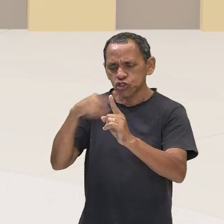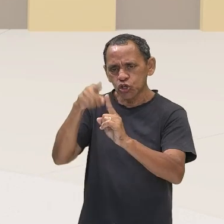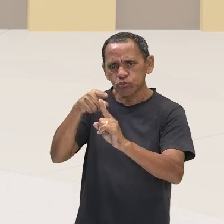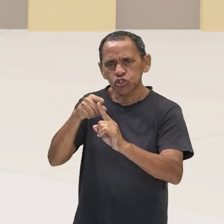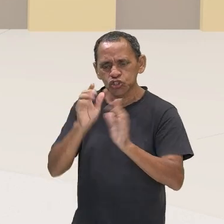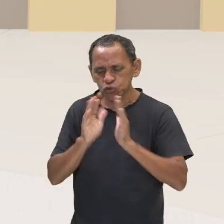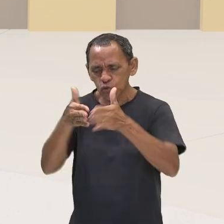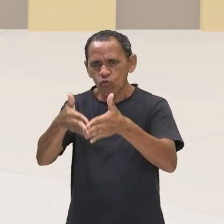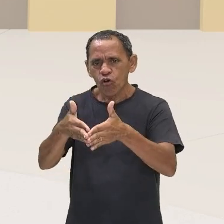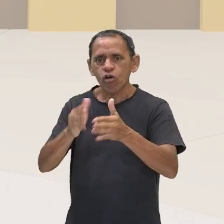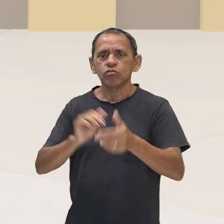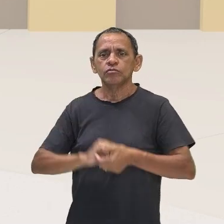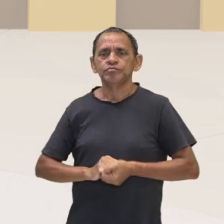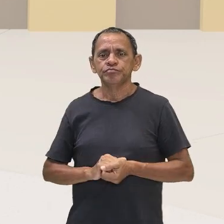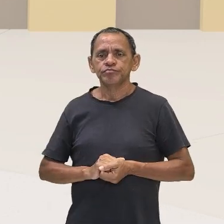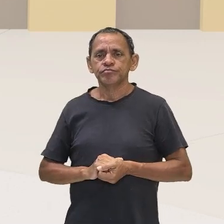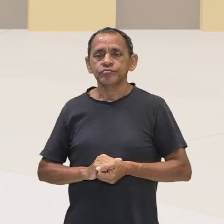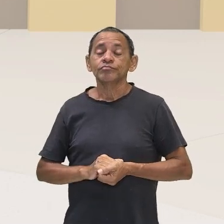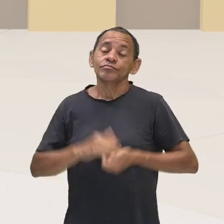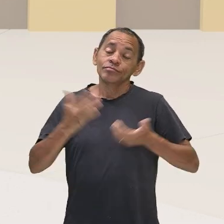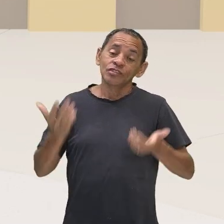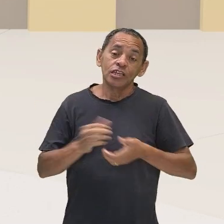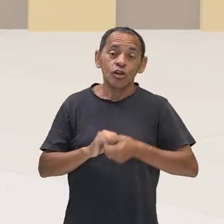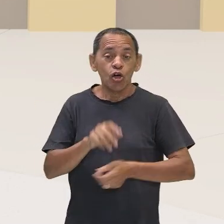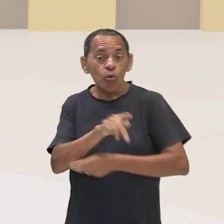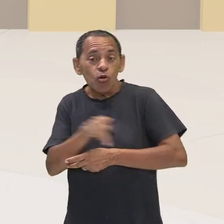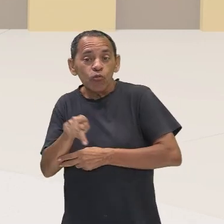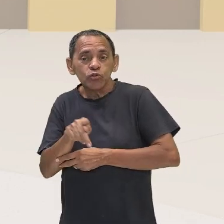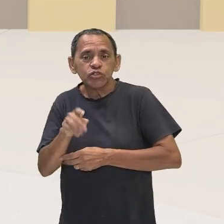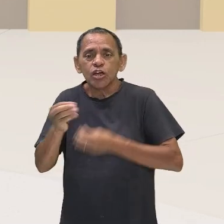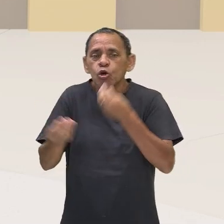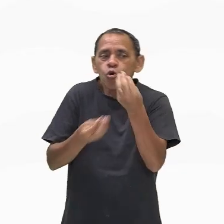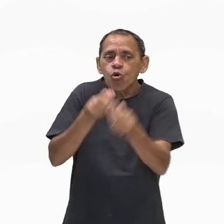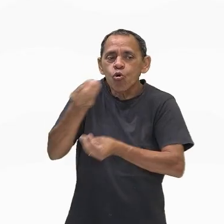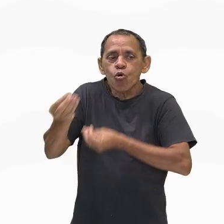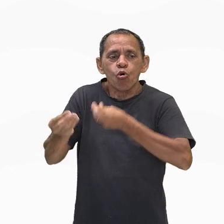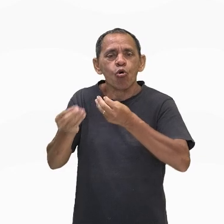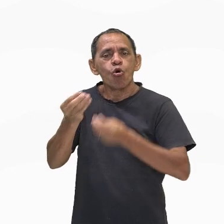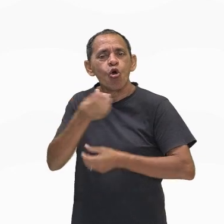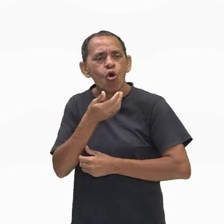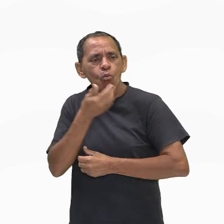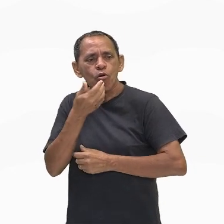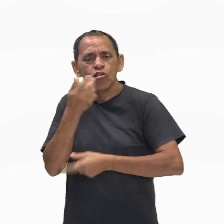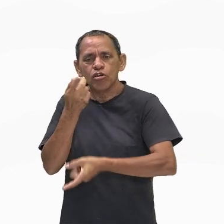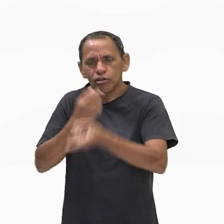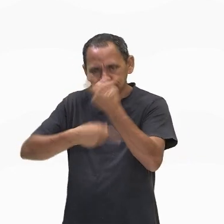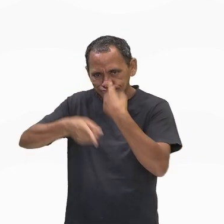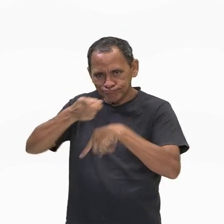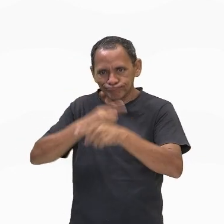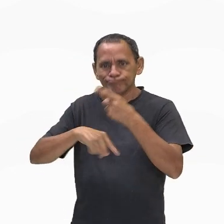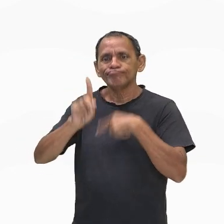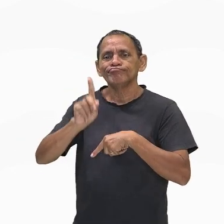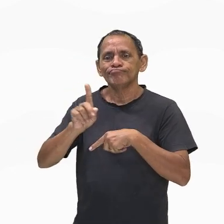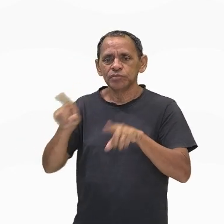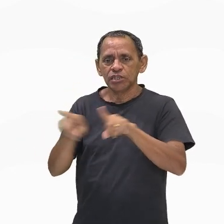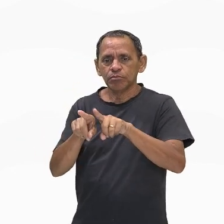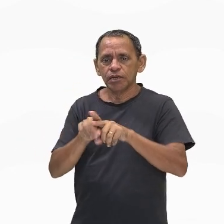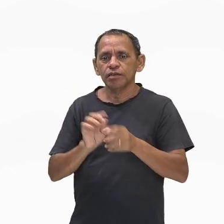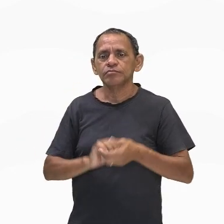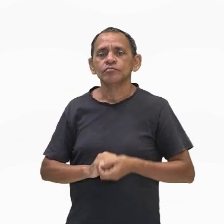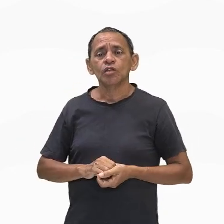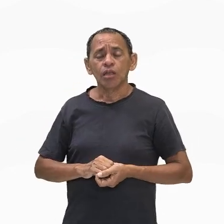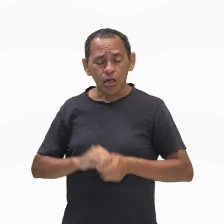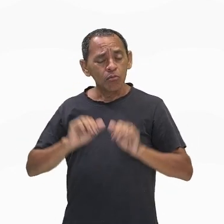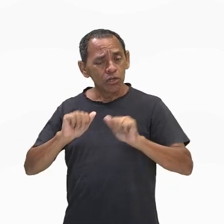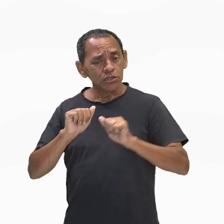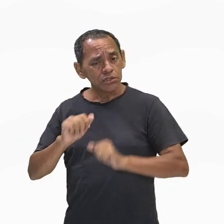E professora, como é que eu faço então para superar essas crenças limitantes? Então nós podemos utilizar algumas